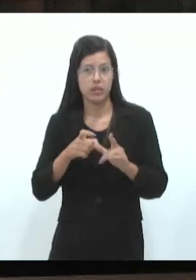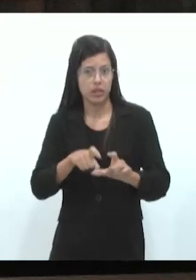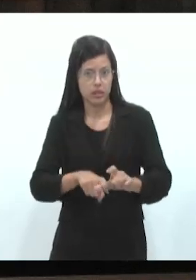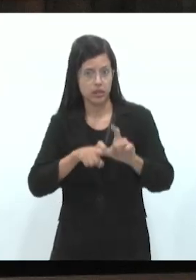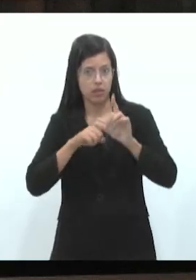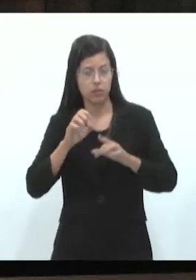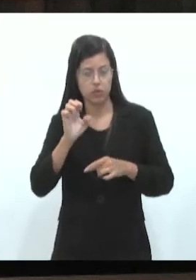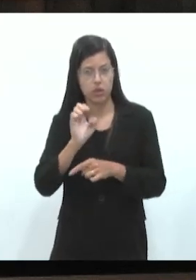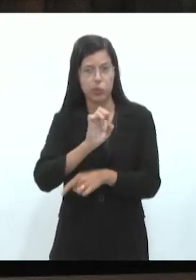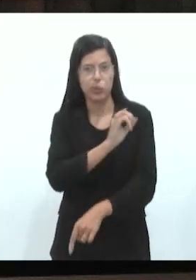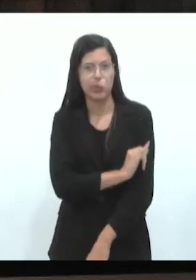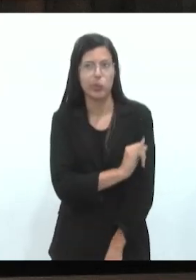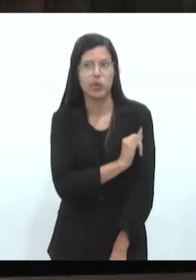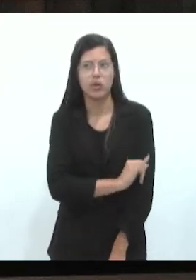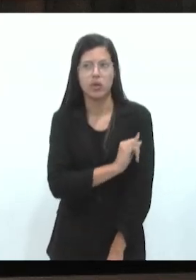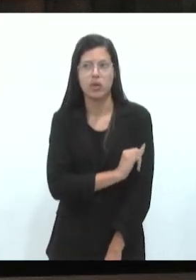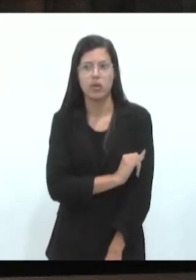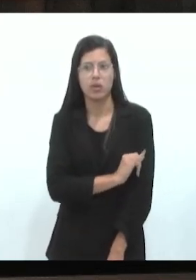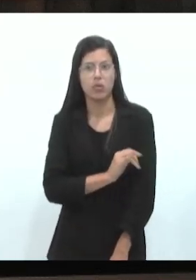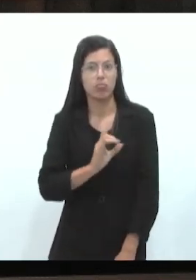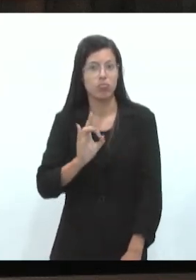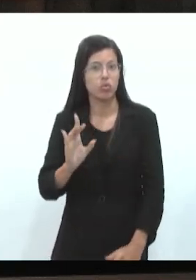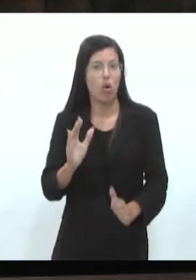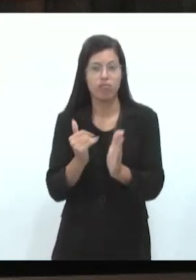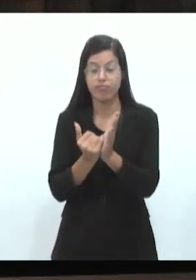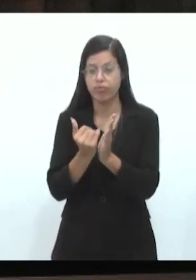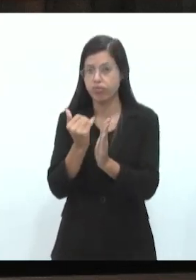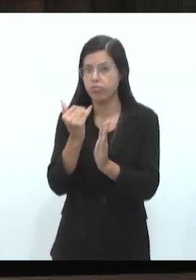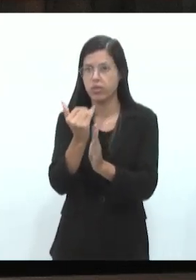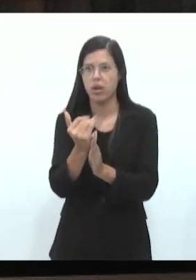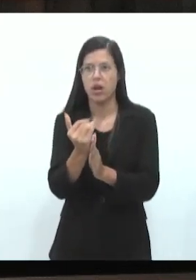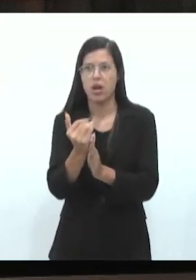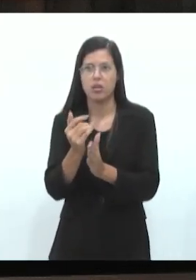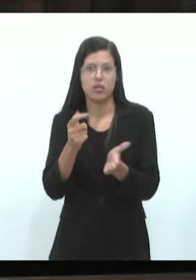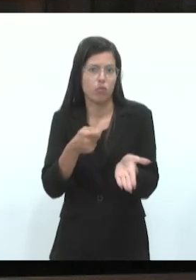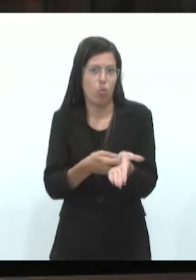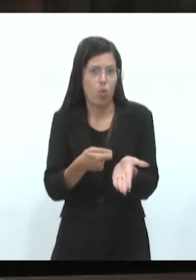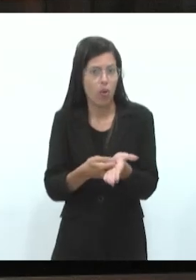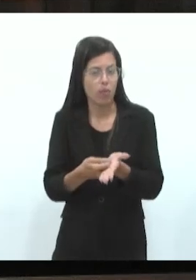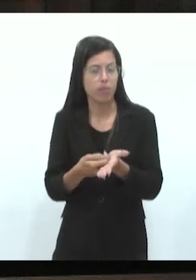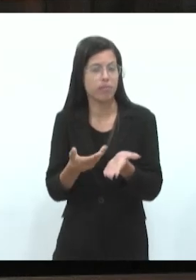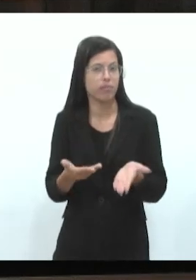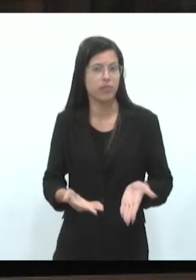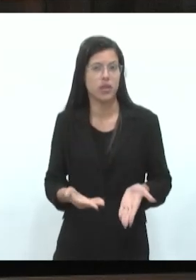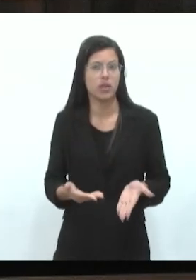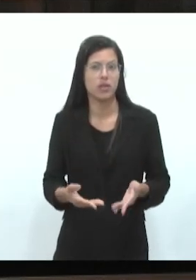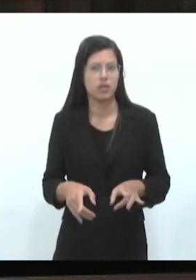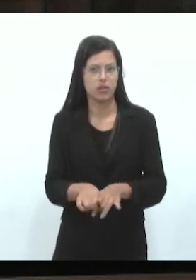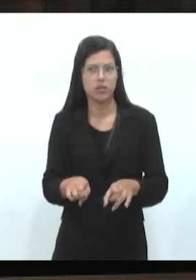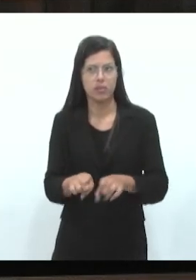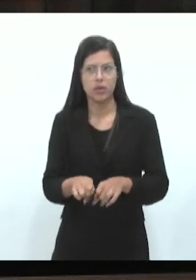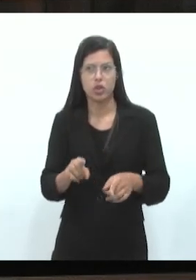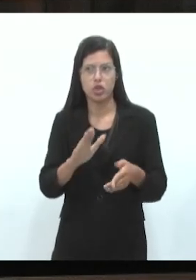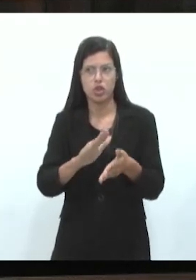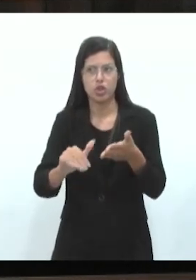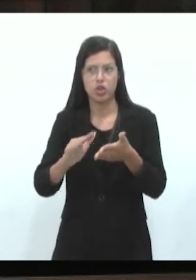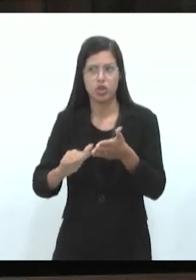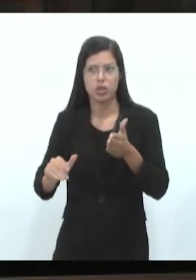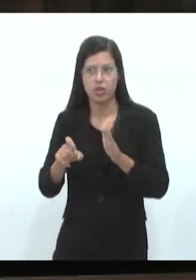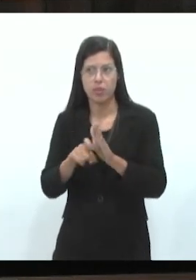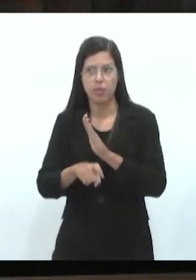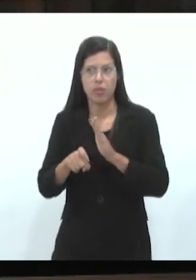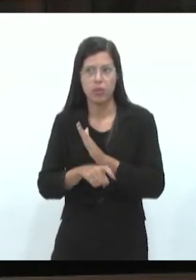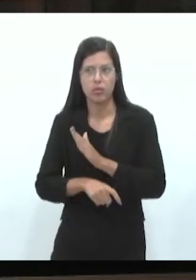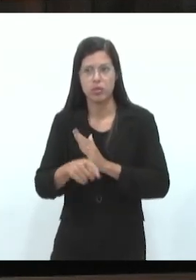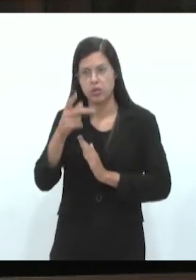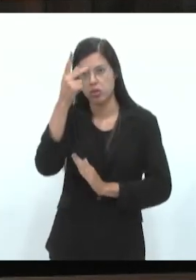estado do Rio de Janeiro, a fazenda do estado do Rio de Janeiro, só cresce, ele não cobra a conta e, ao mesmo tempo, fica tirando tributação de quem